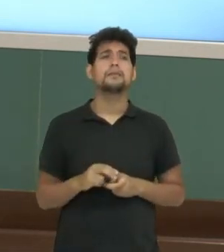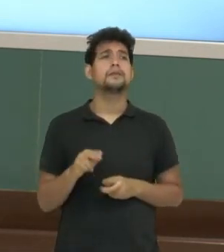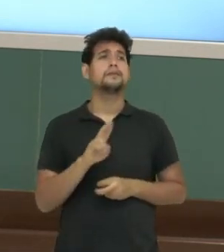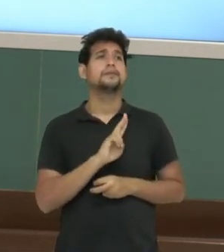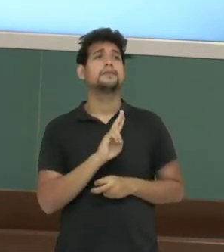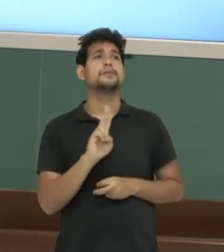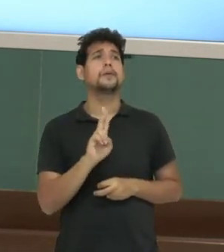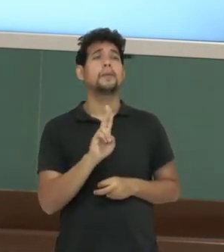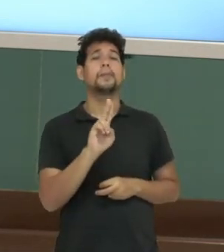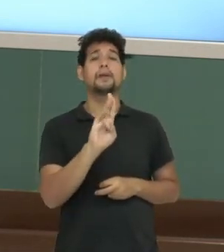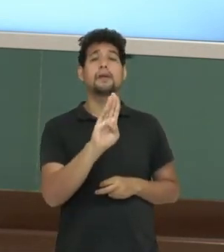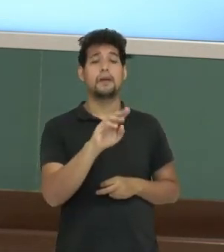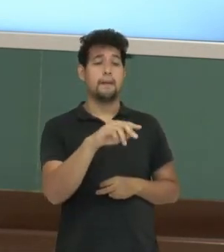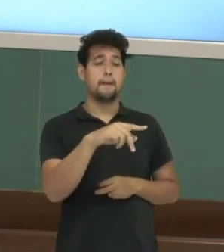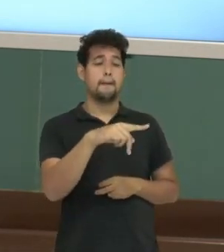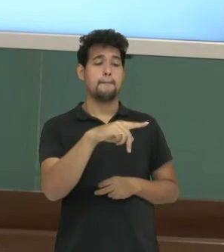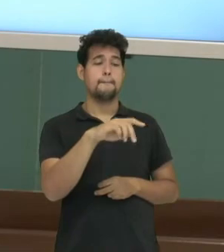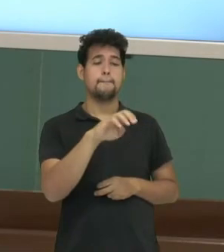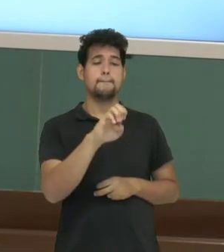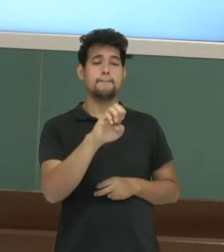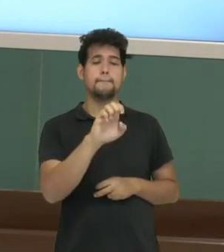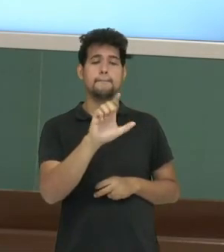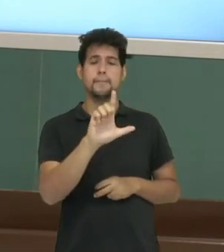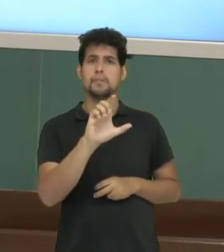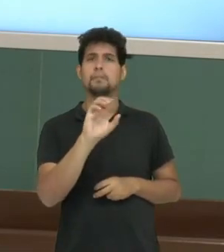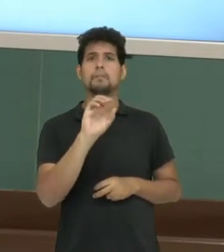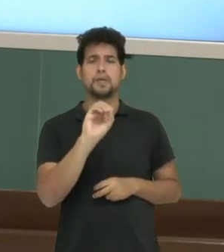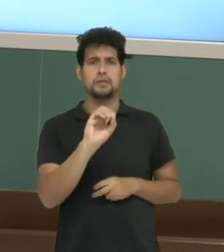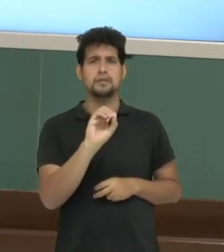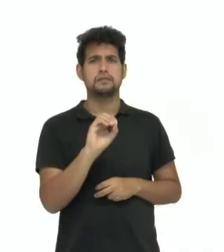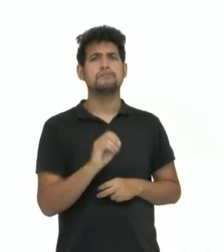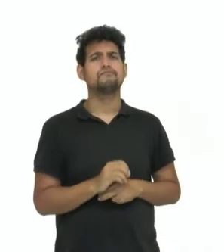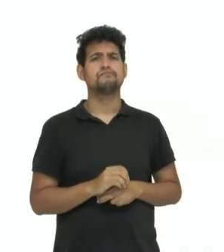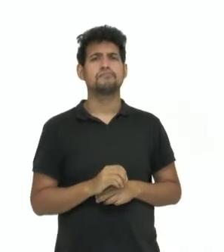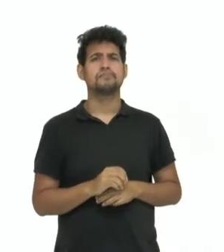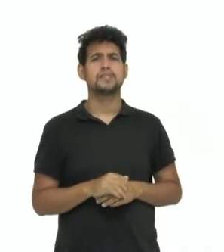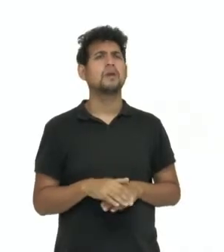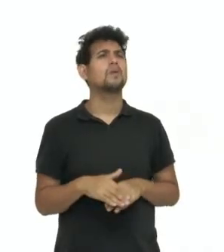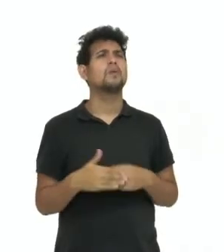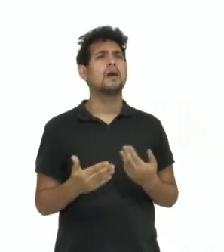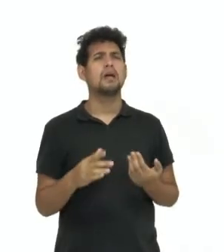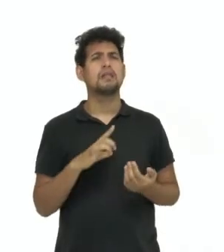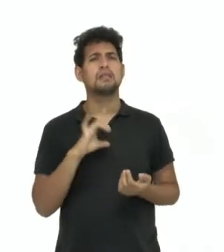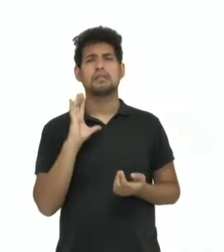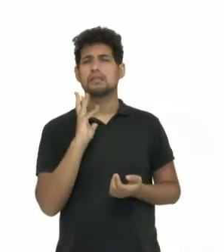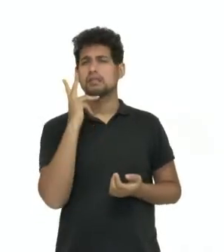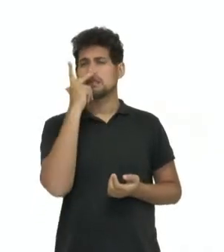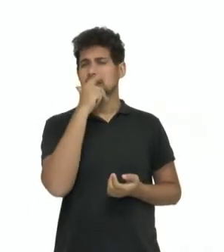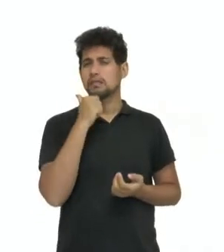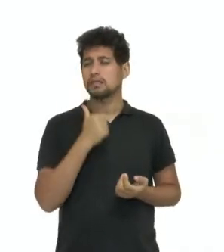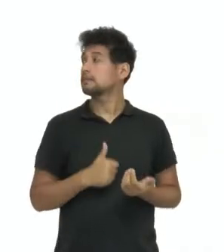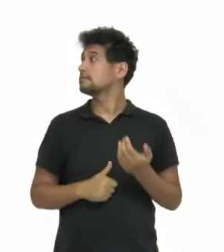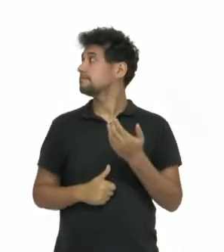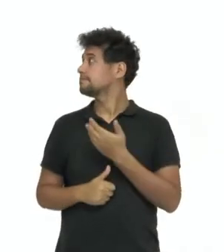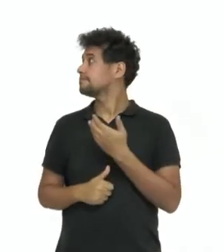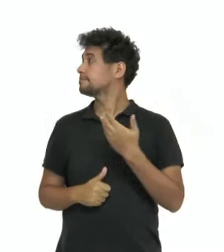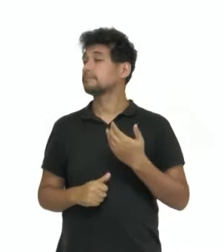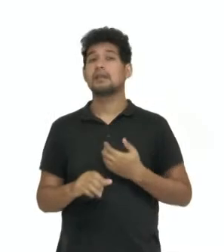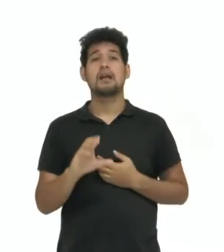os pelos. Qual que é a função deles? Então, aqui a gente já tem uma belezura de uma capivara,